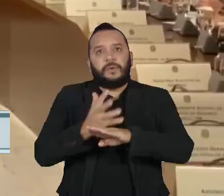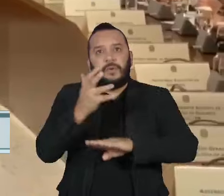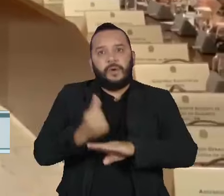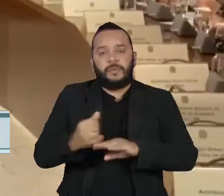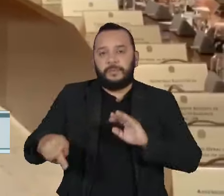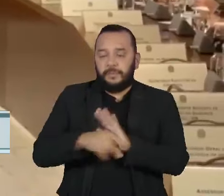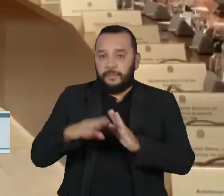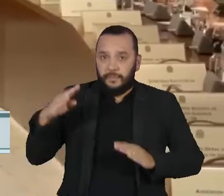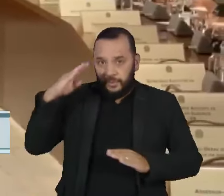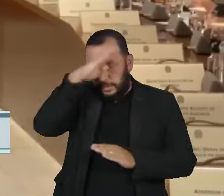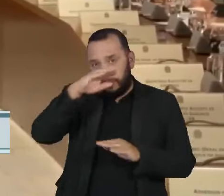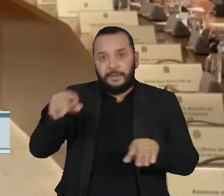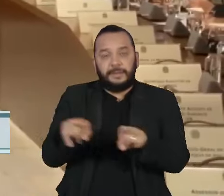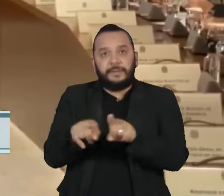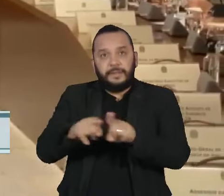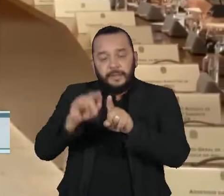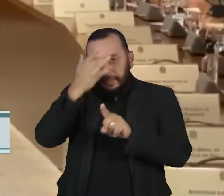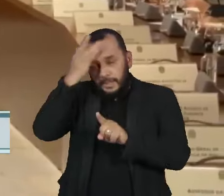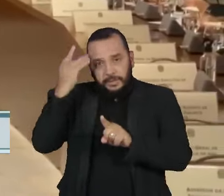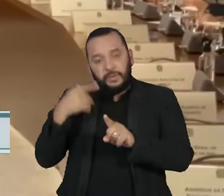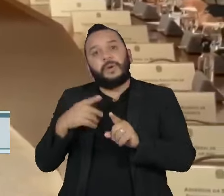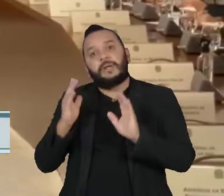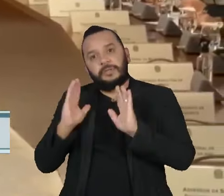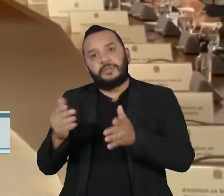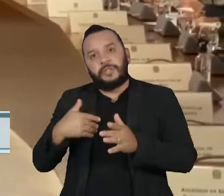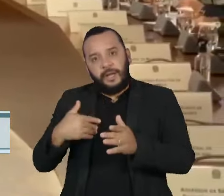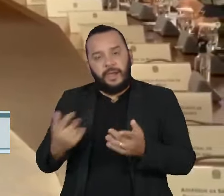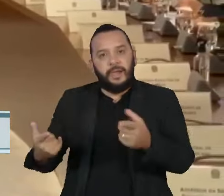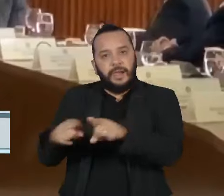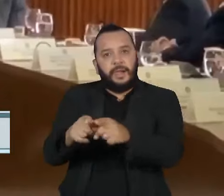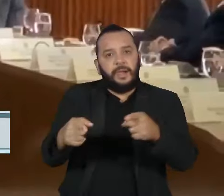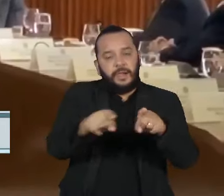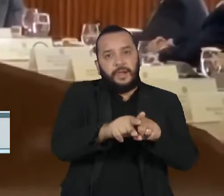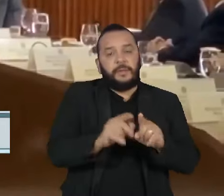Bolsonaro e aliados ao longo de 31 dias.